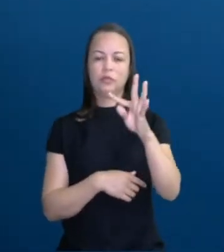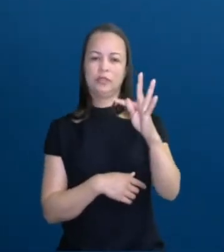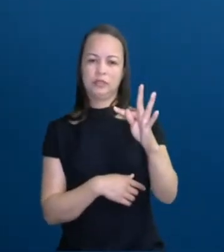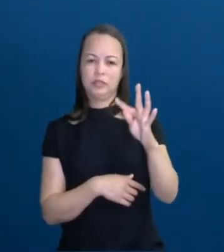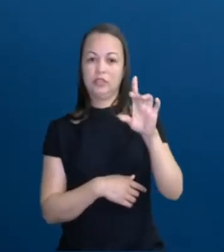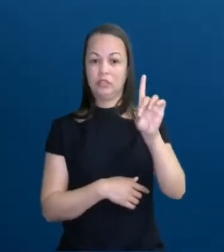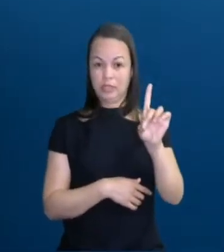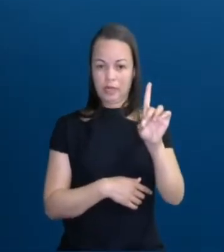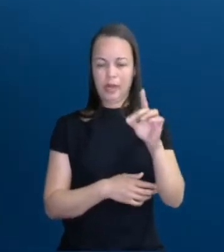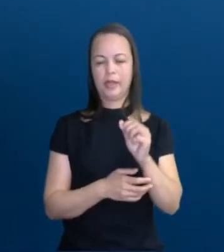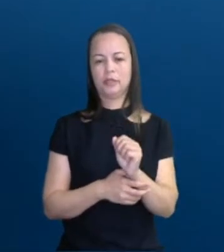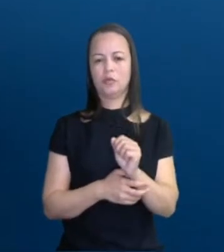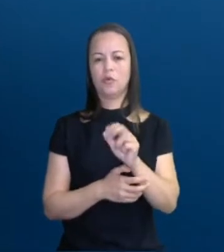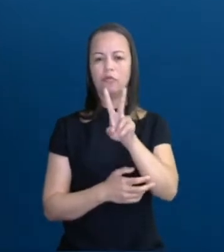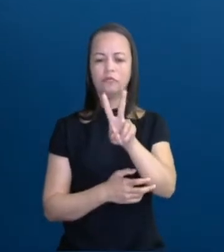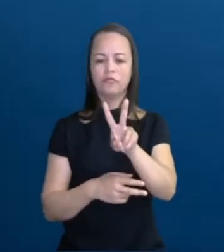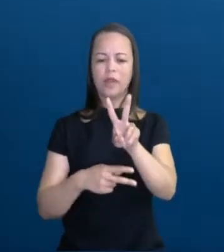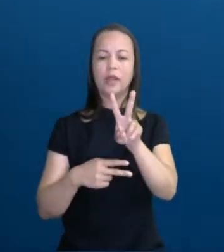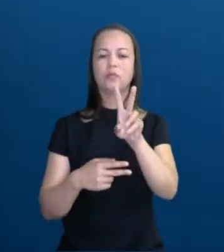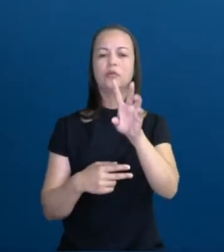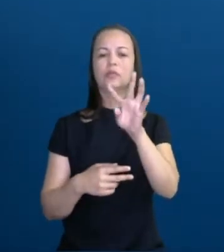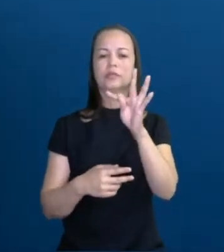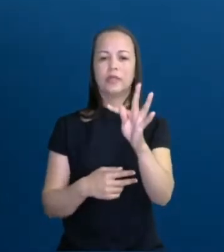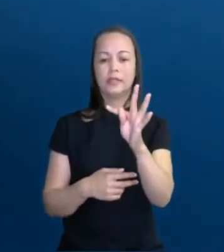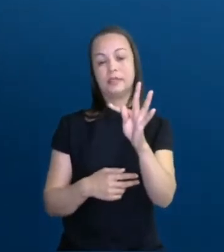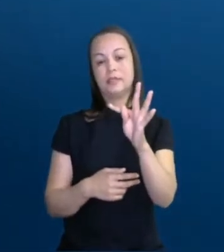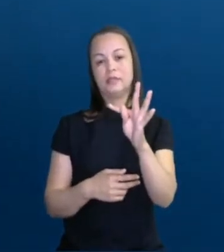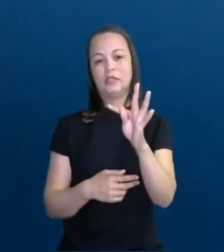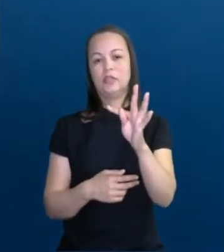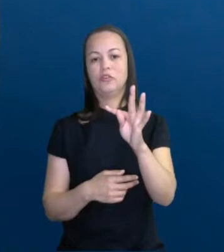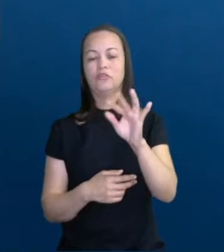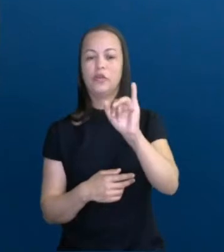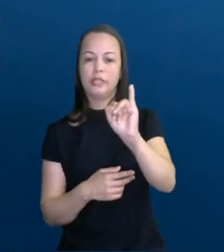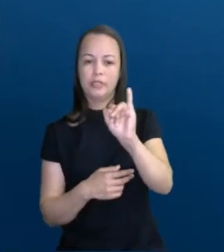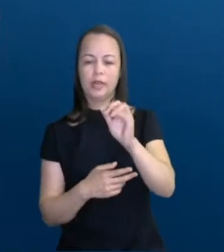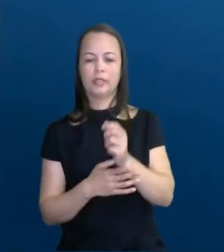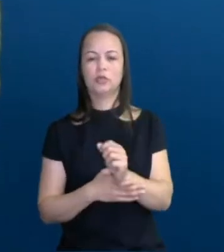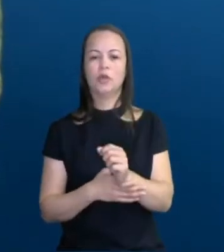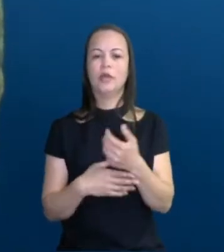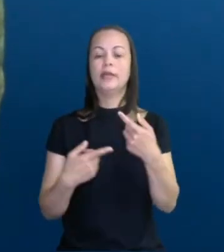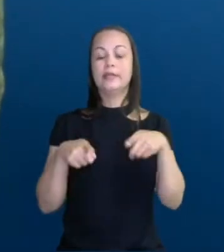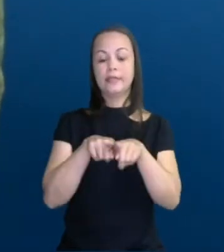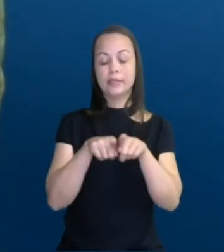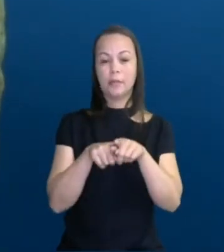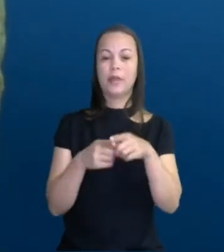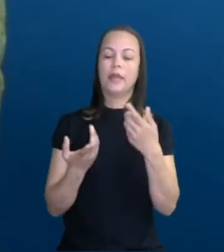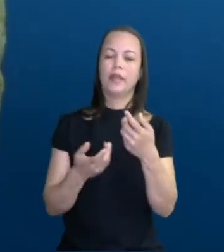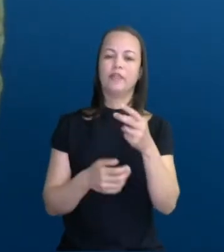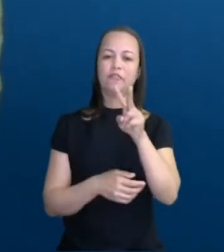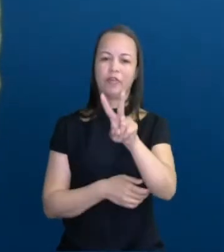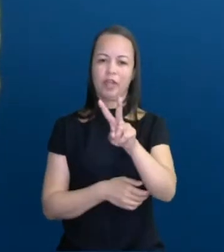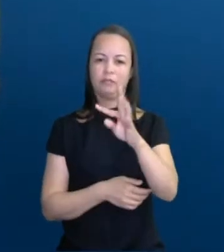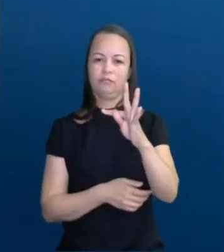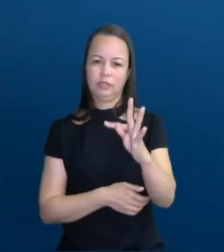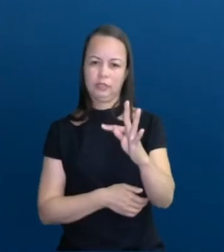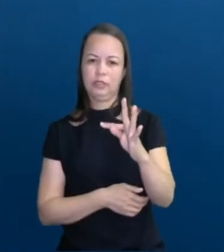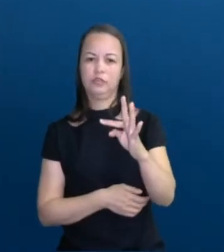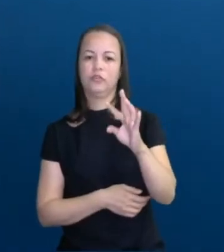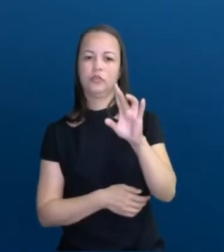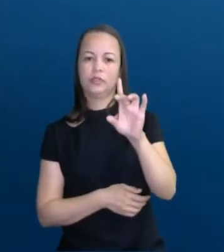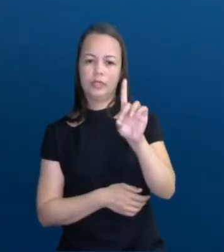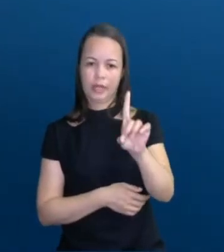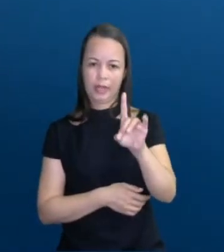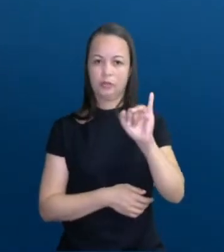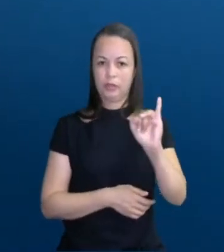o verbo transitivo indireto e nós temos o verbo transitivo direto e indireto, o que algumas gramáticas